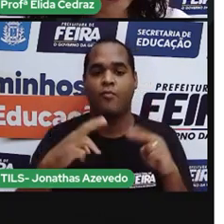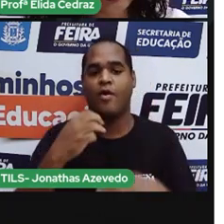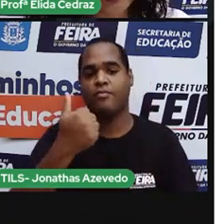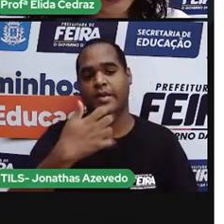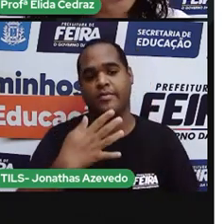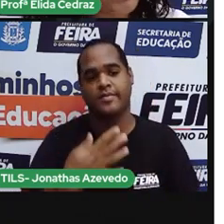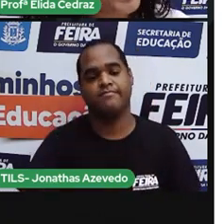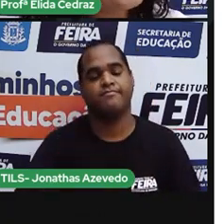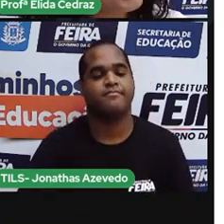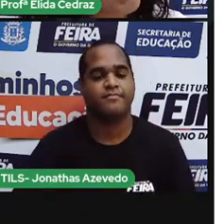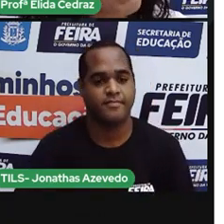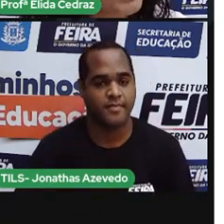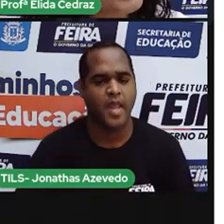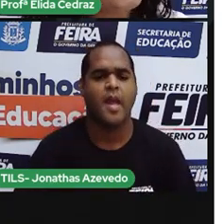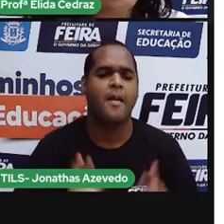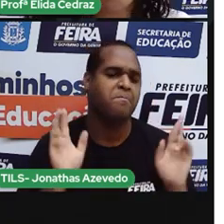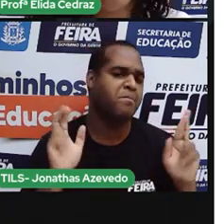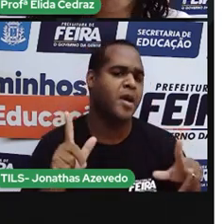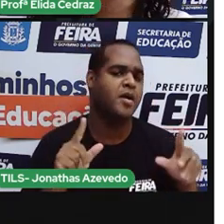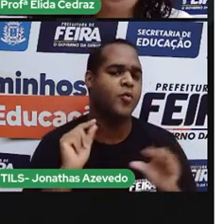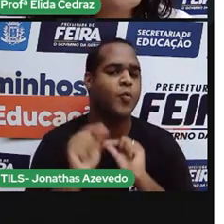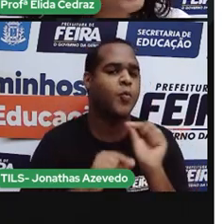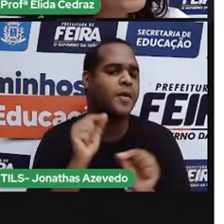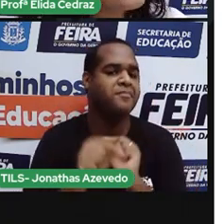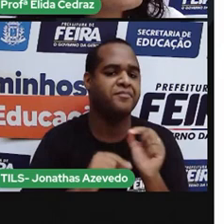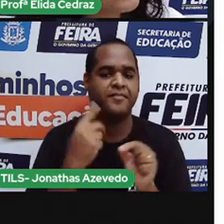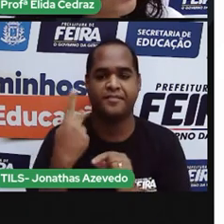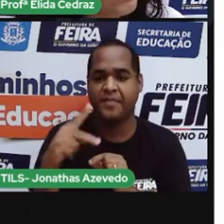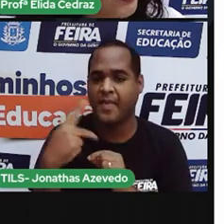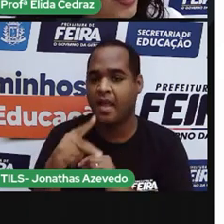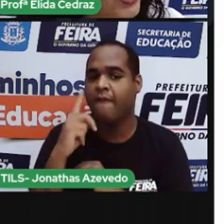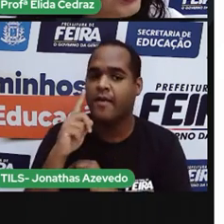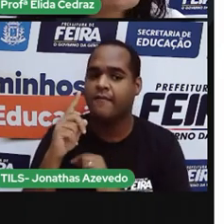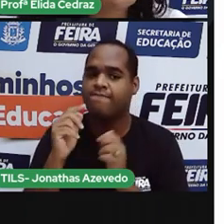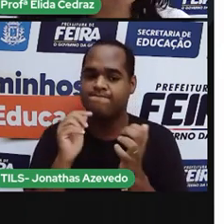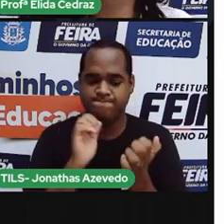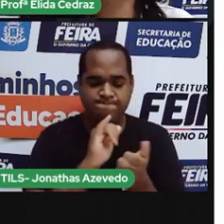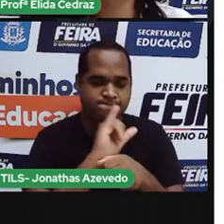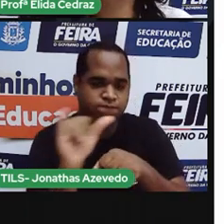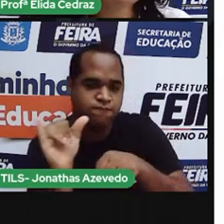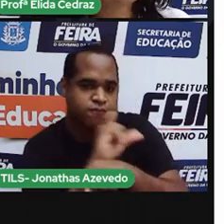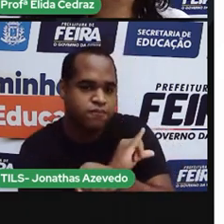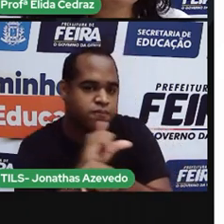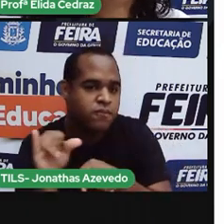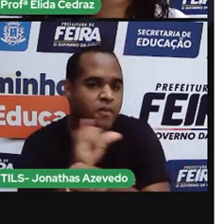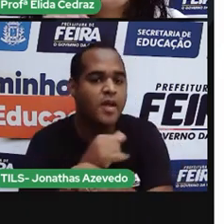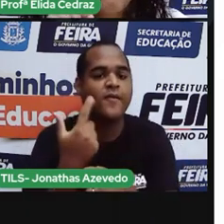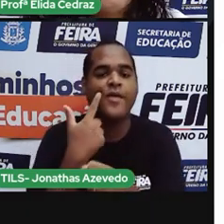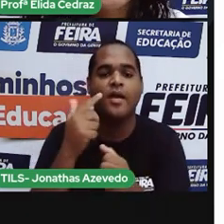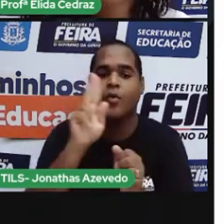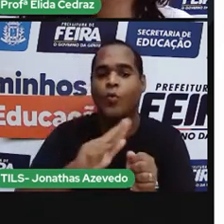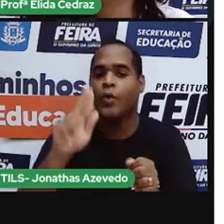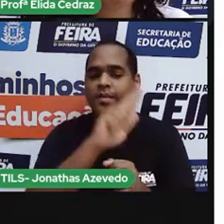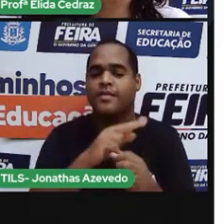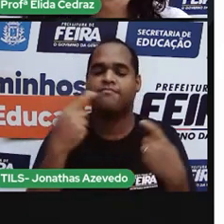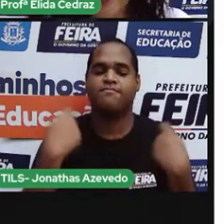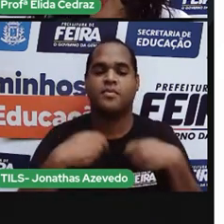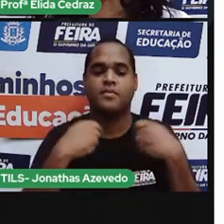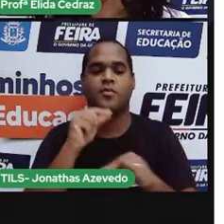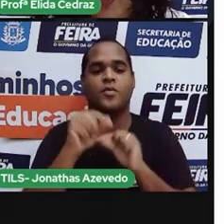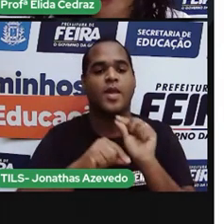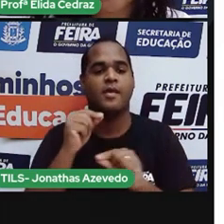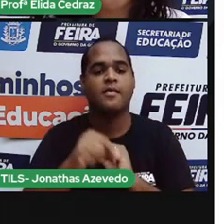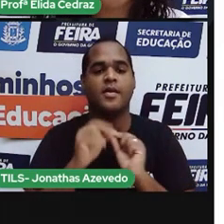é 14. A diferença foram as estratégias utilizadas para chegar